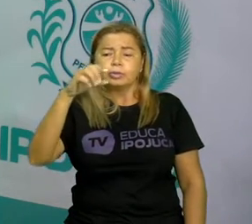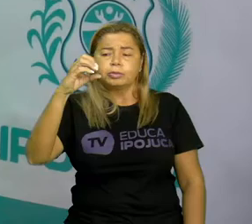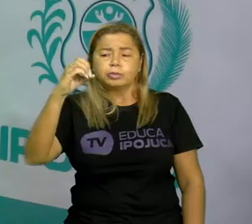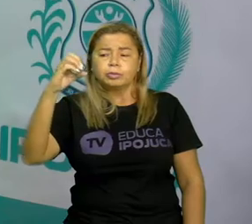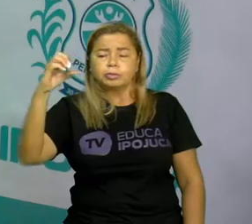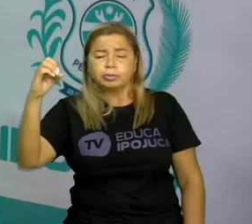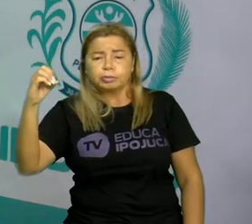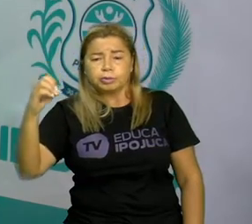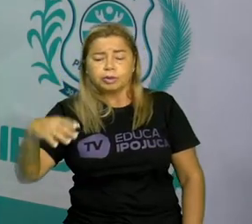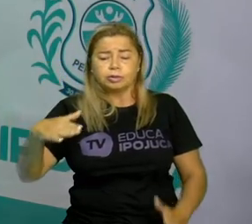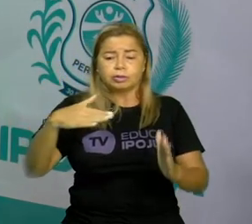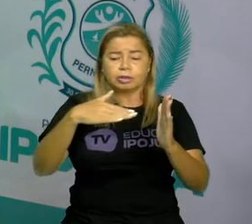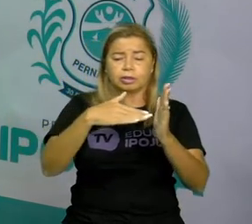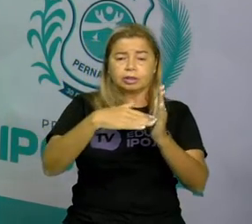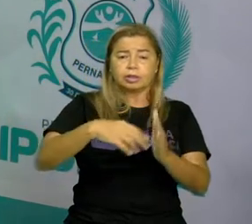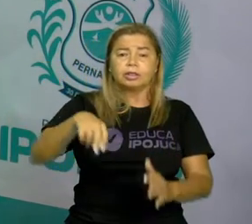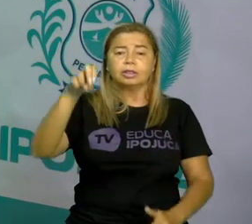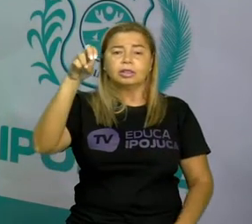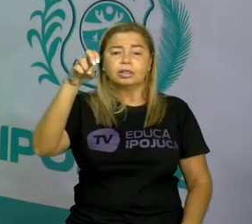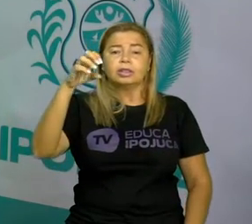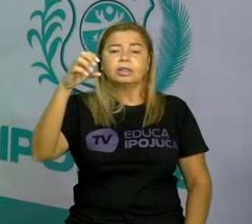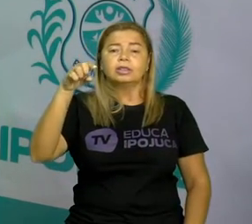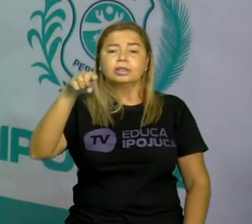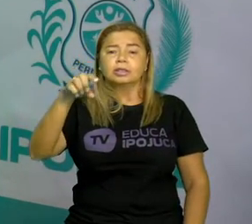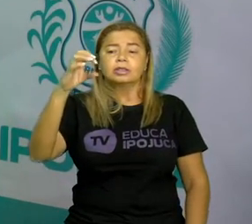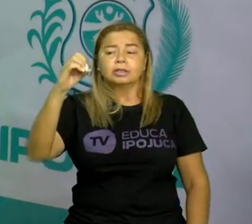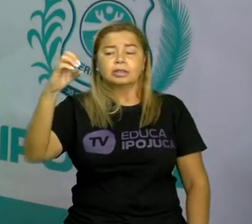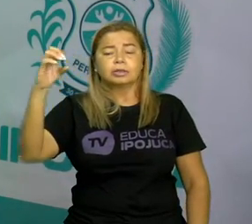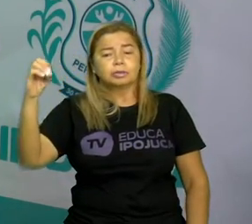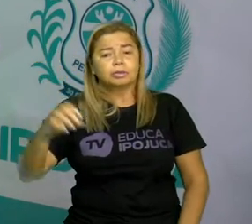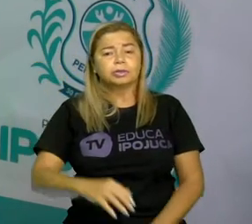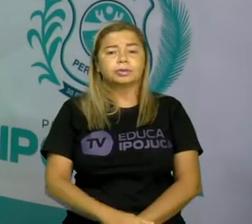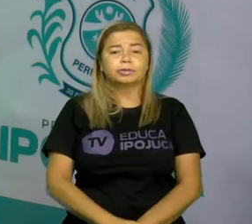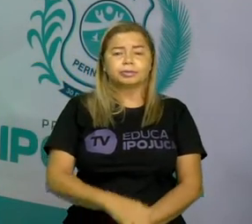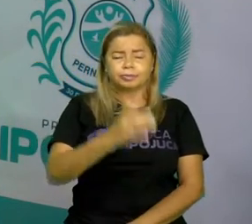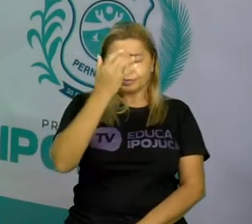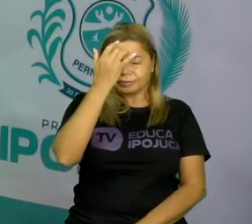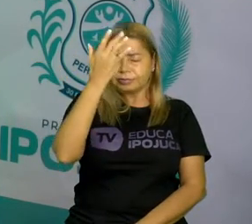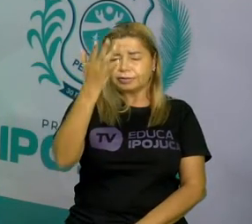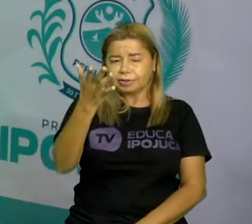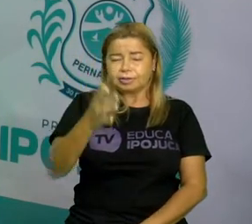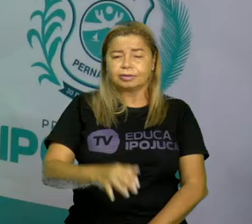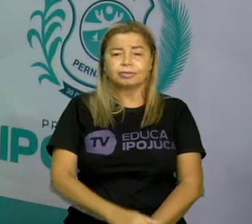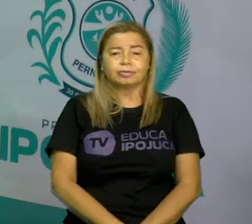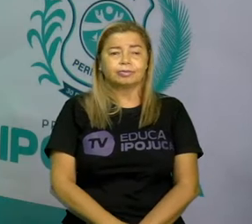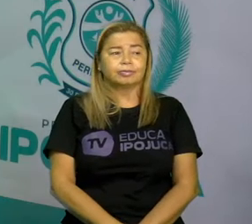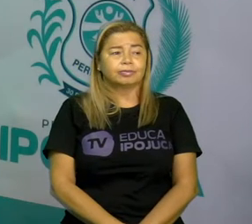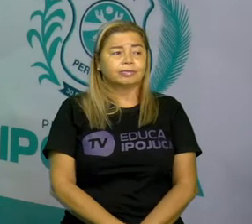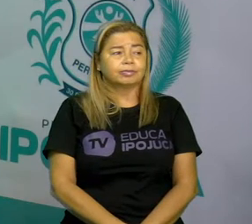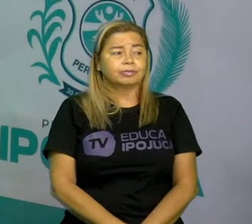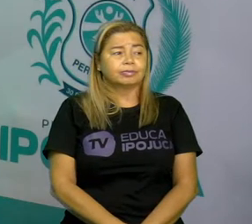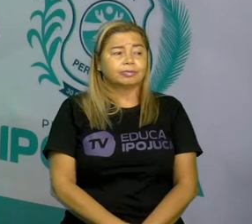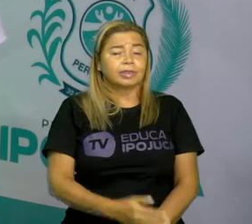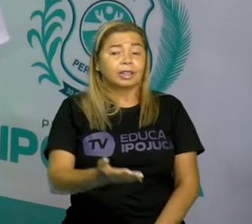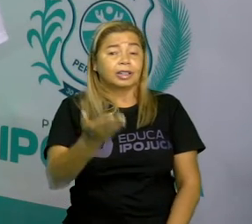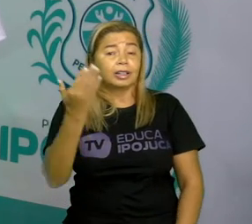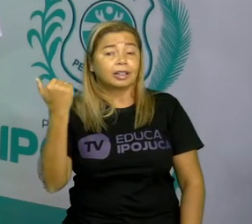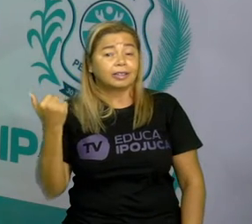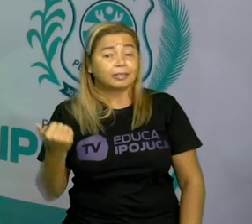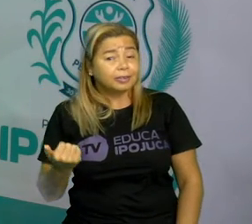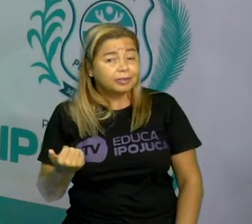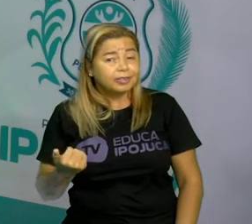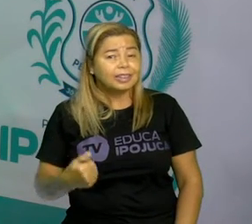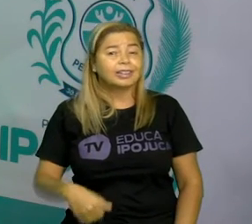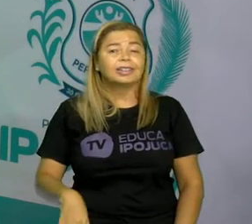3.000, 4.000, 5.000. Ficou fácil? Vamos agora à nossa